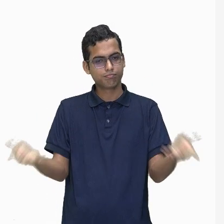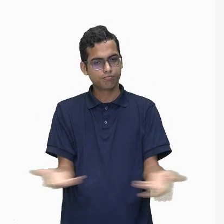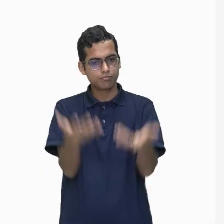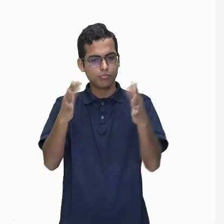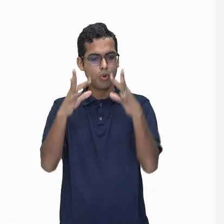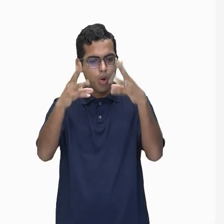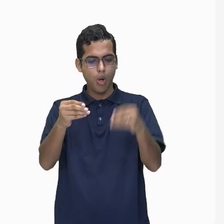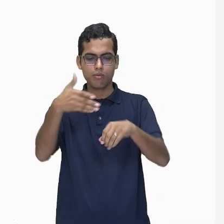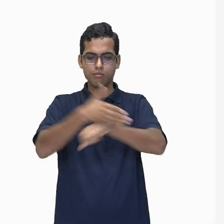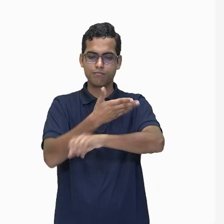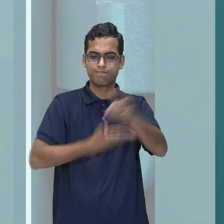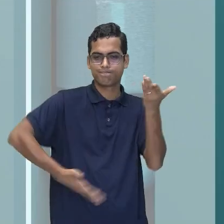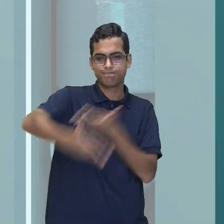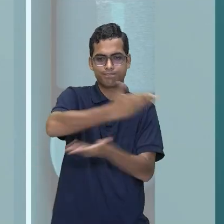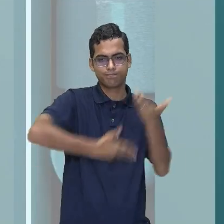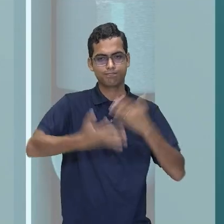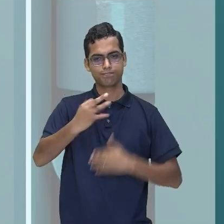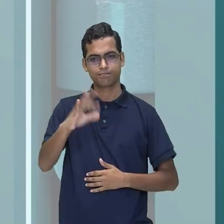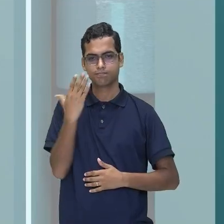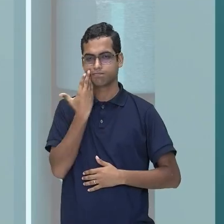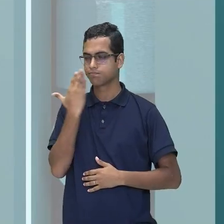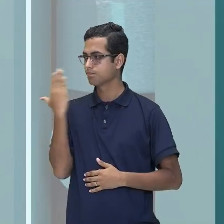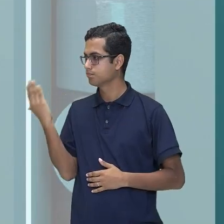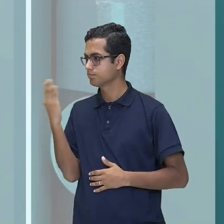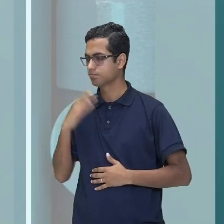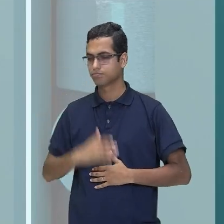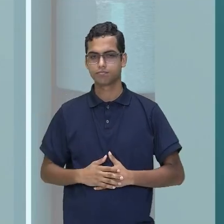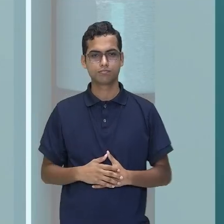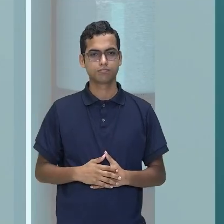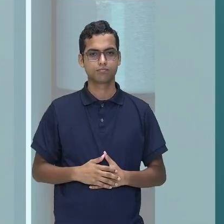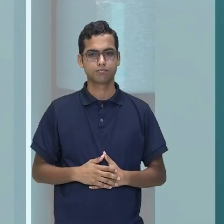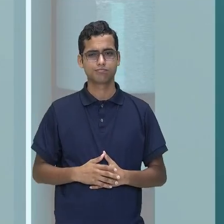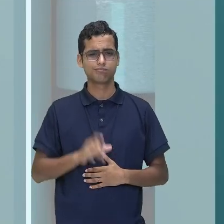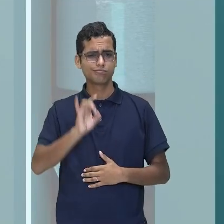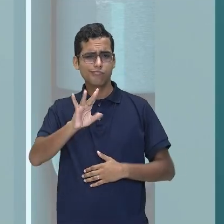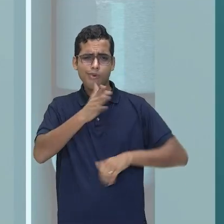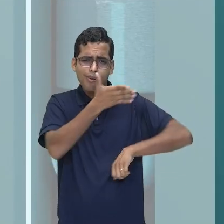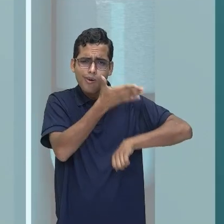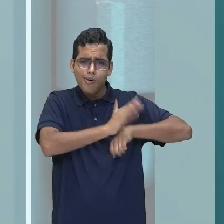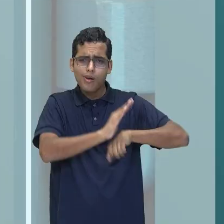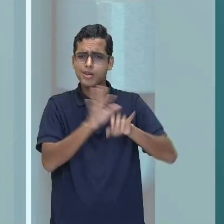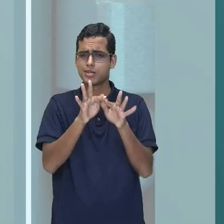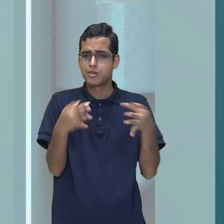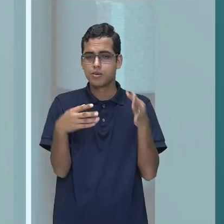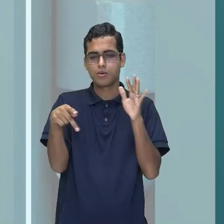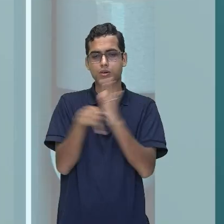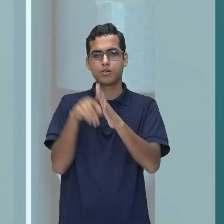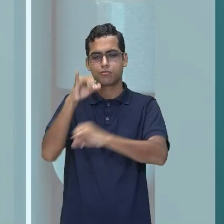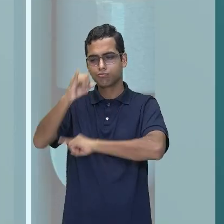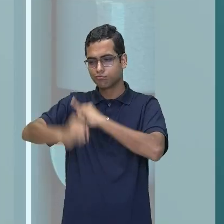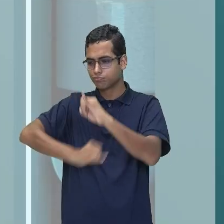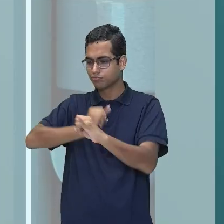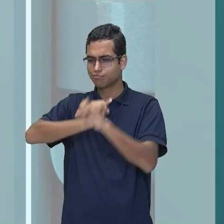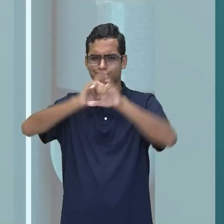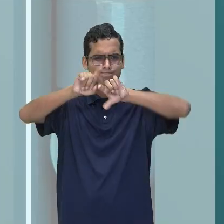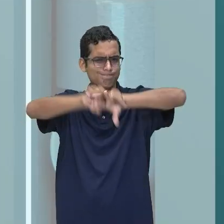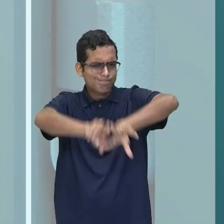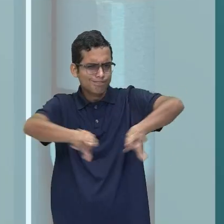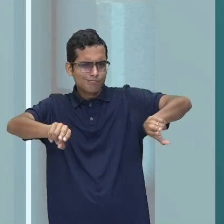todos. Muito bem, então, gente, é só começar a praticar. Hoje em dia, na internet, existem